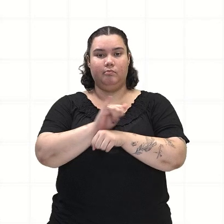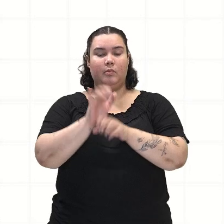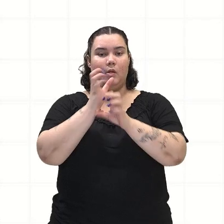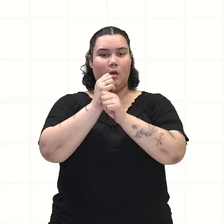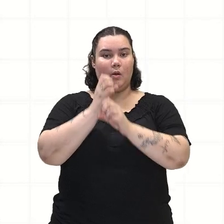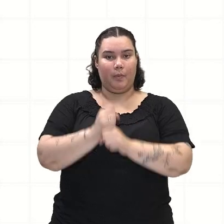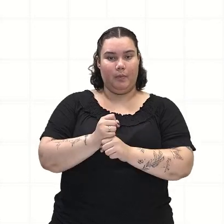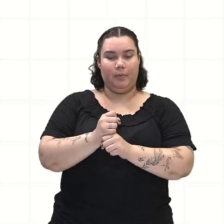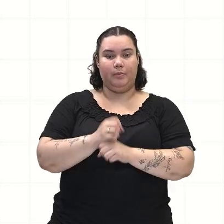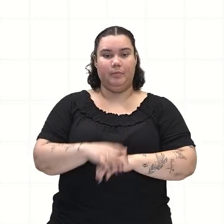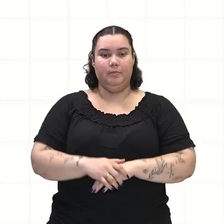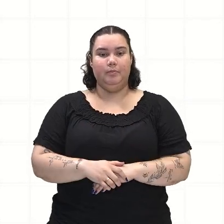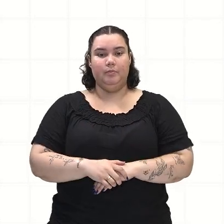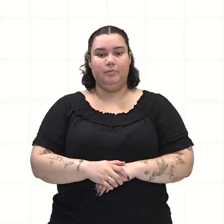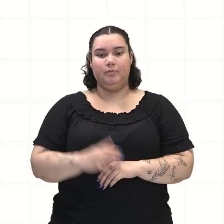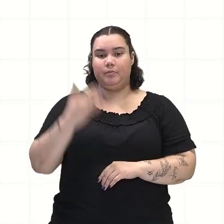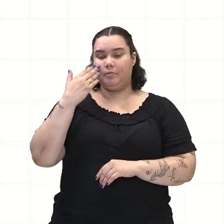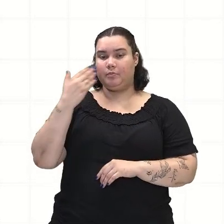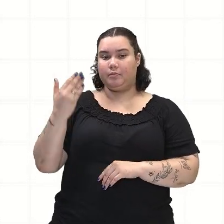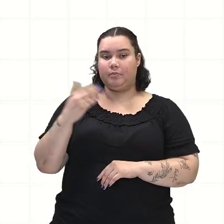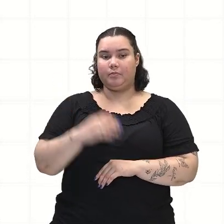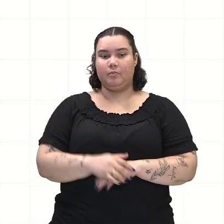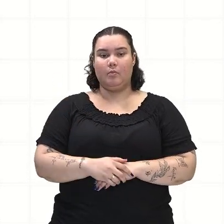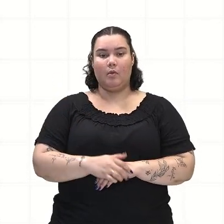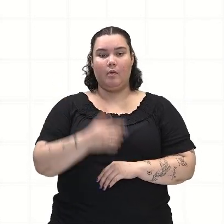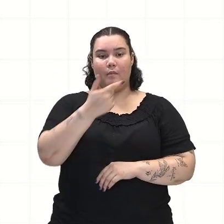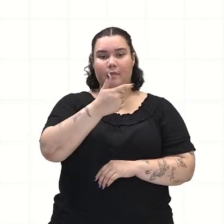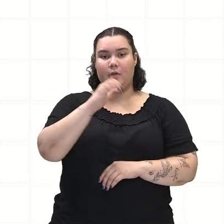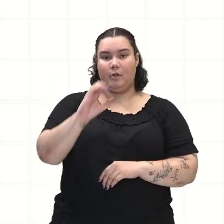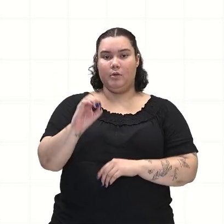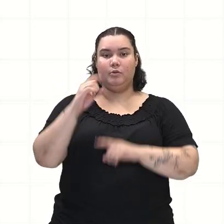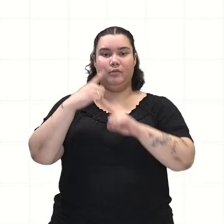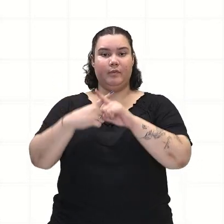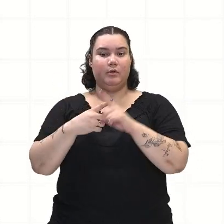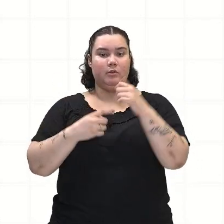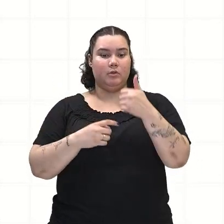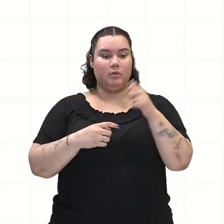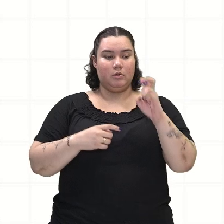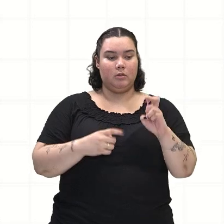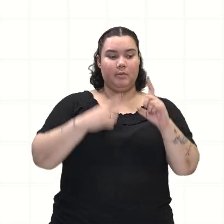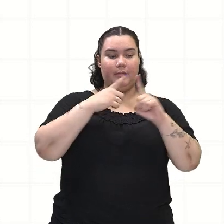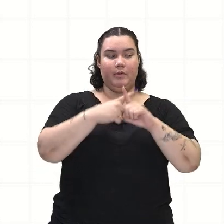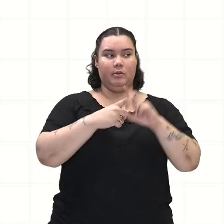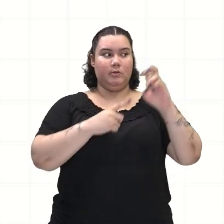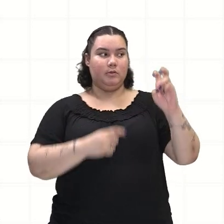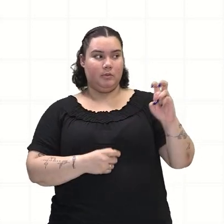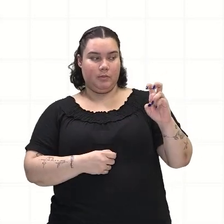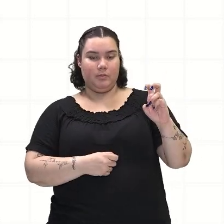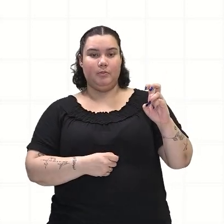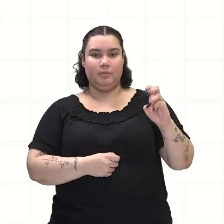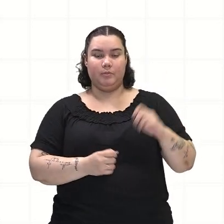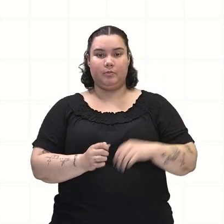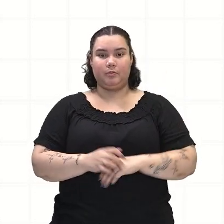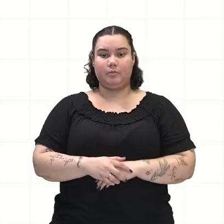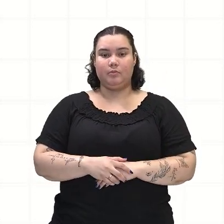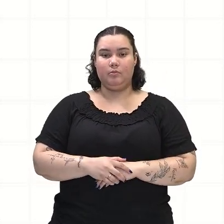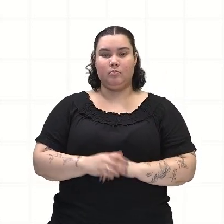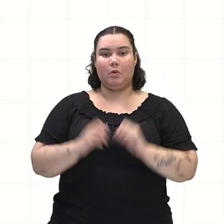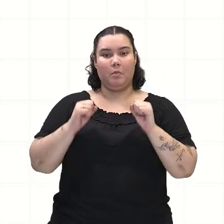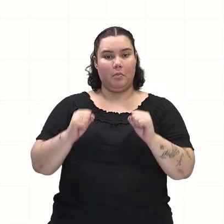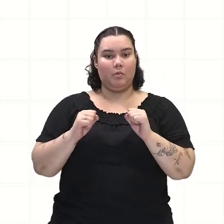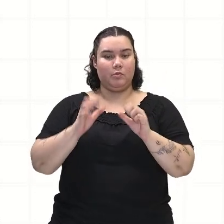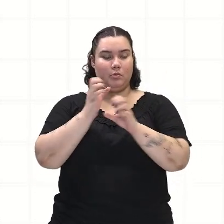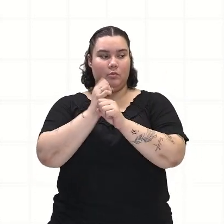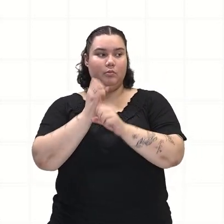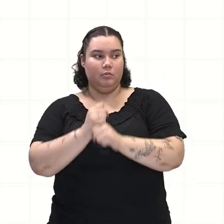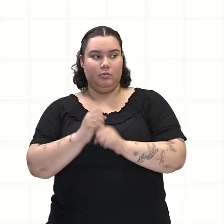substituindo os valores. Então, vai ficar 20 vezes 15 vezes 5, né? Posso fazer essa conta?